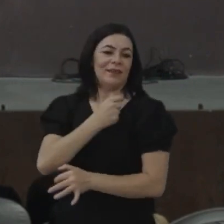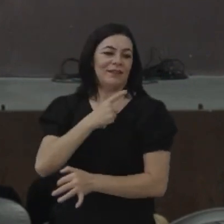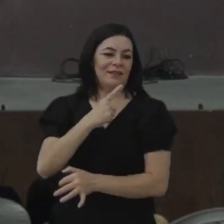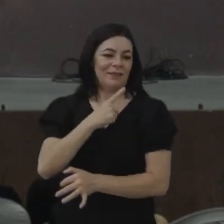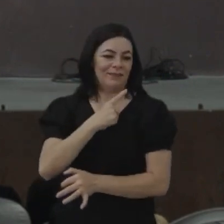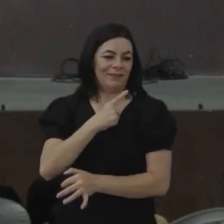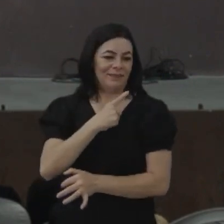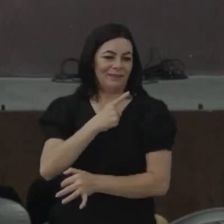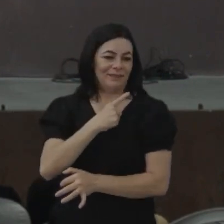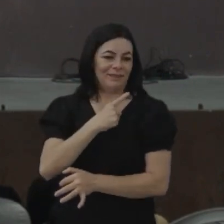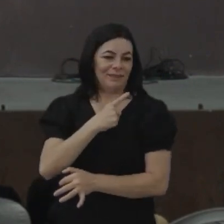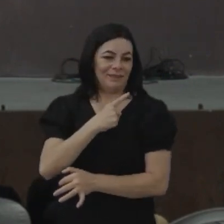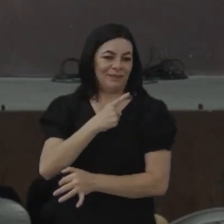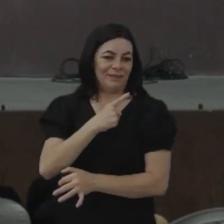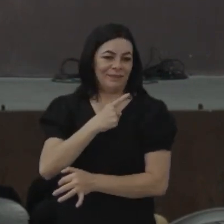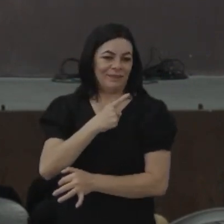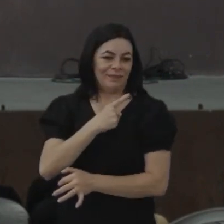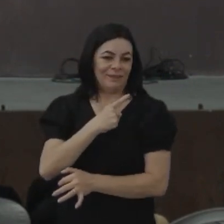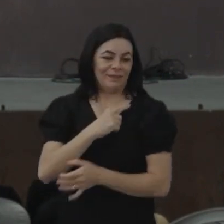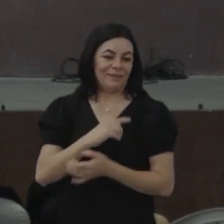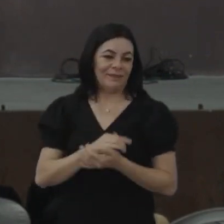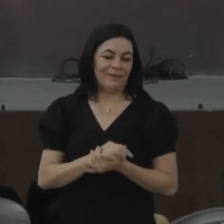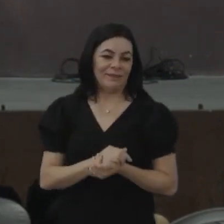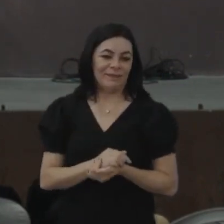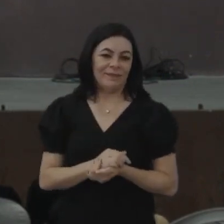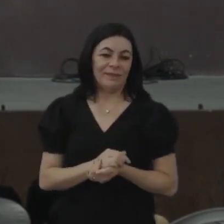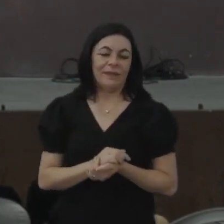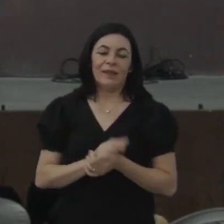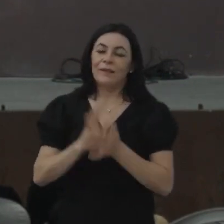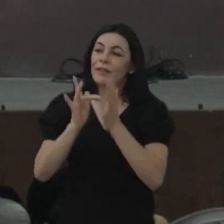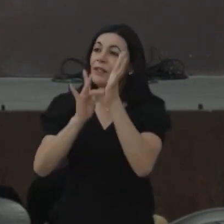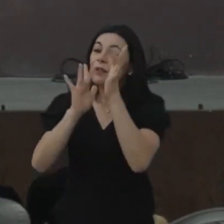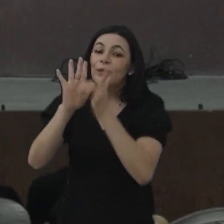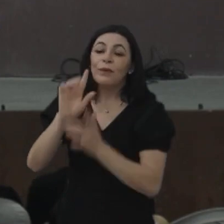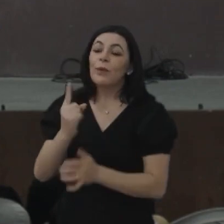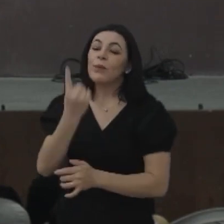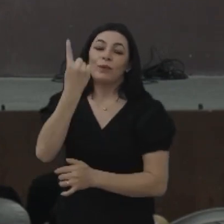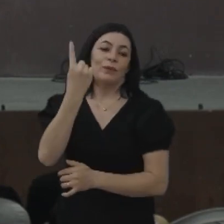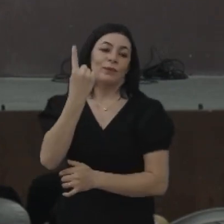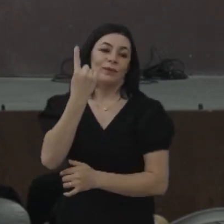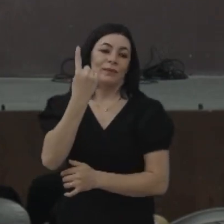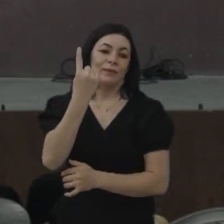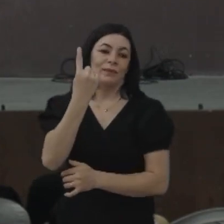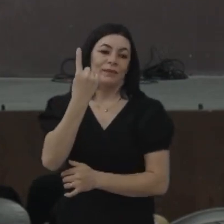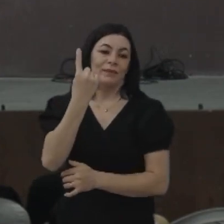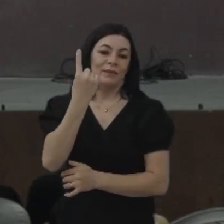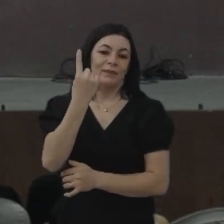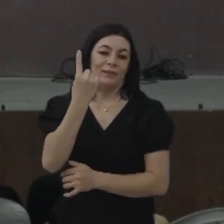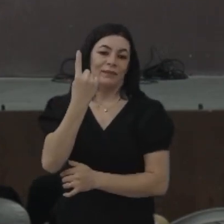dos nossos pecados. Foi Ele que fez isso.